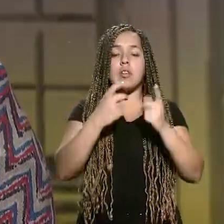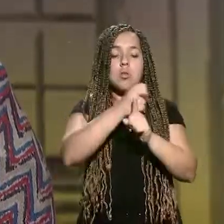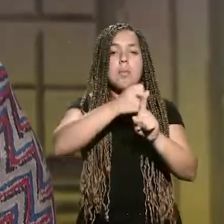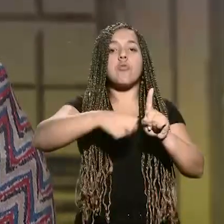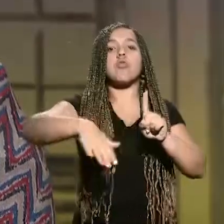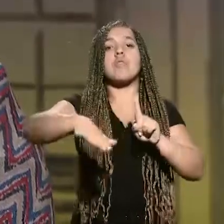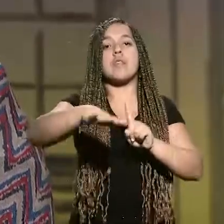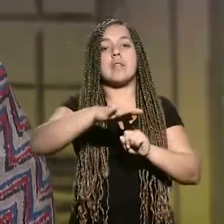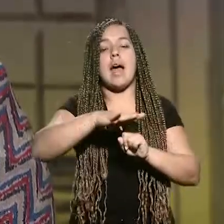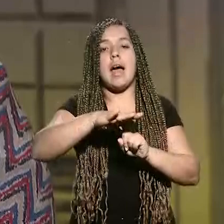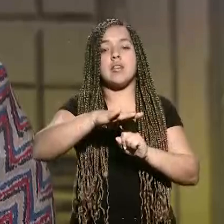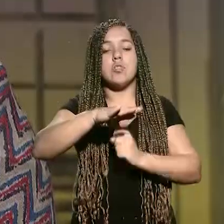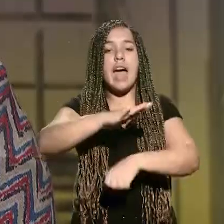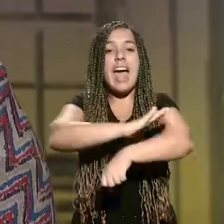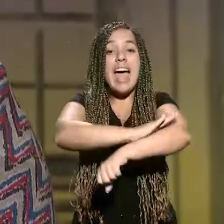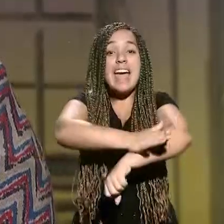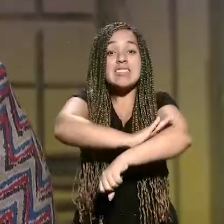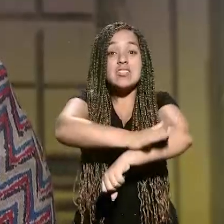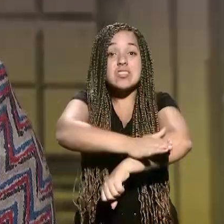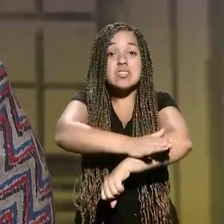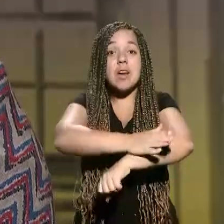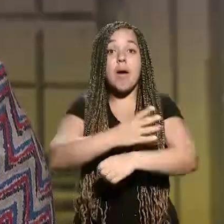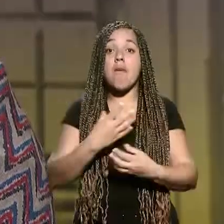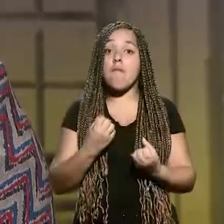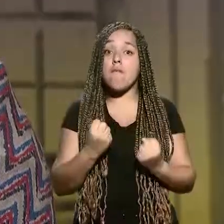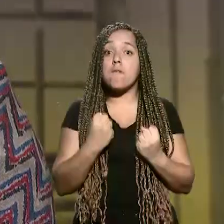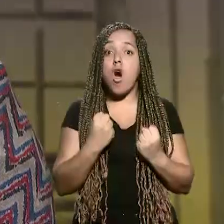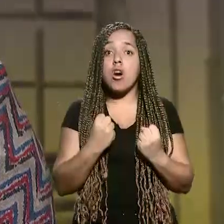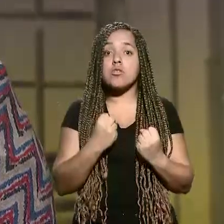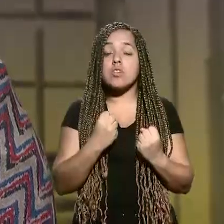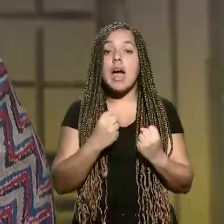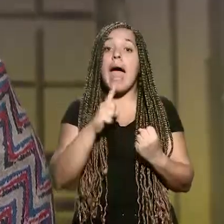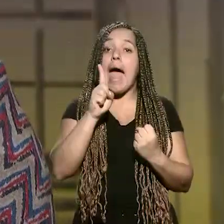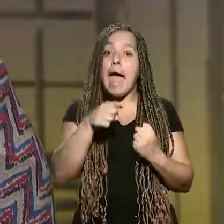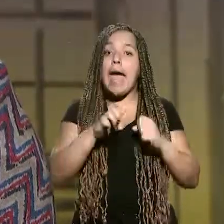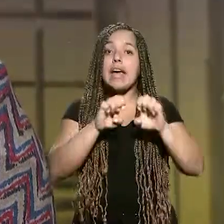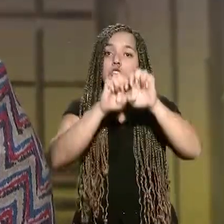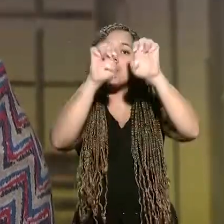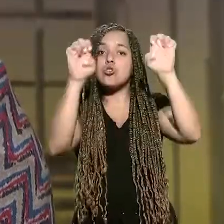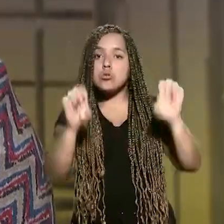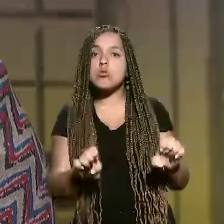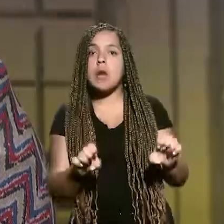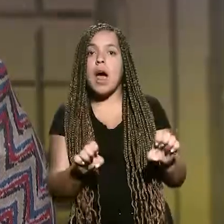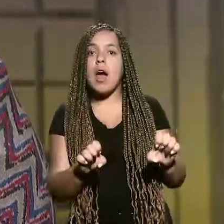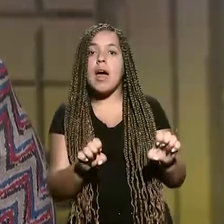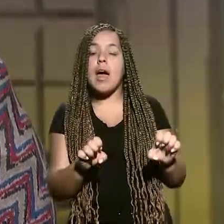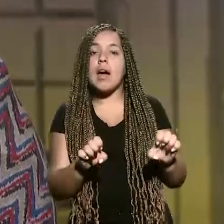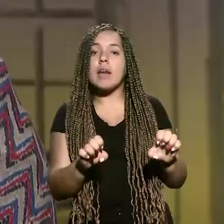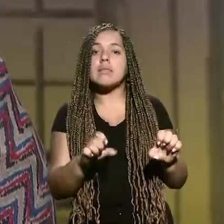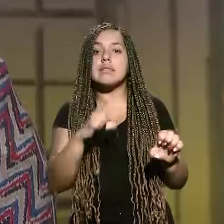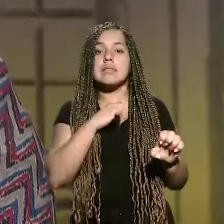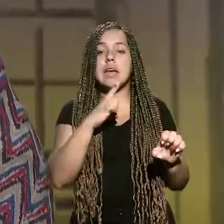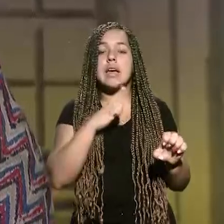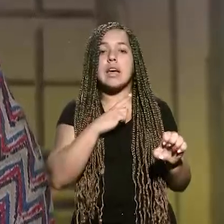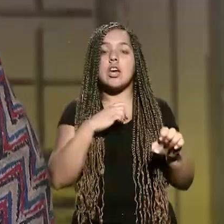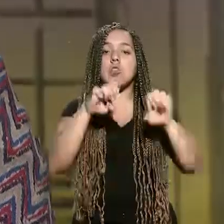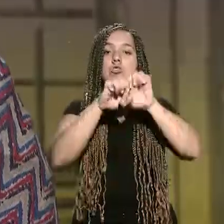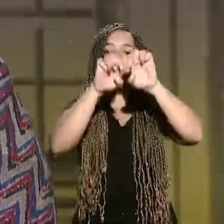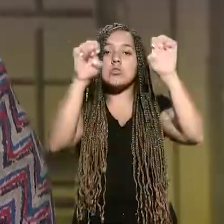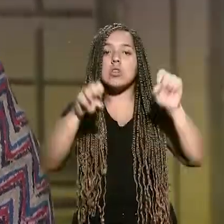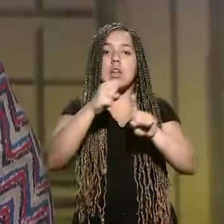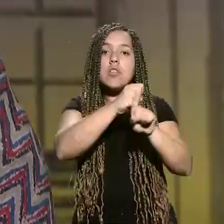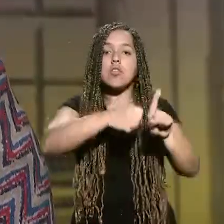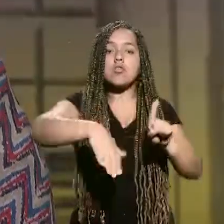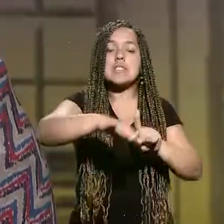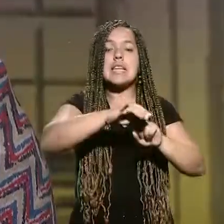estou dizendo o seguinte, numa sociedade extremamente racista, e o racismo ele é estrutural, né? Estrutura